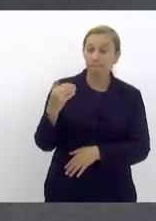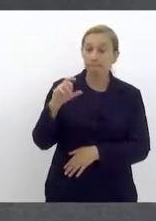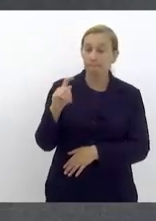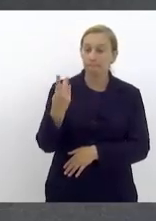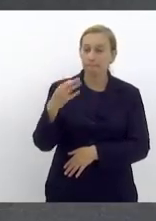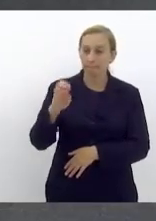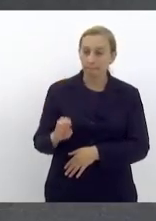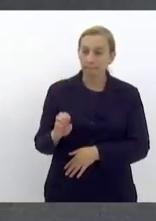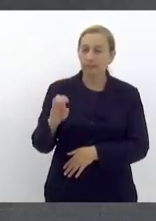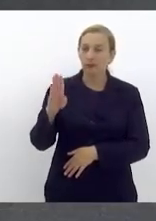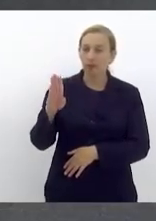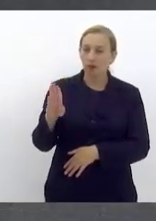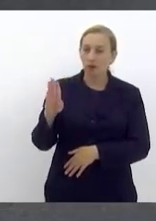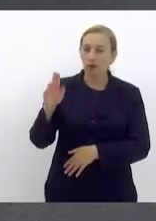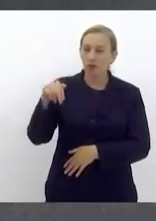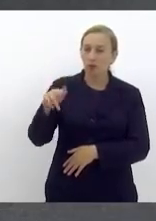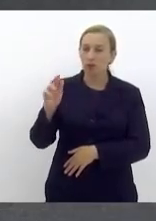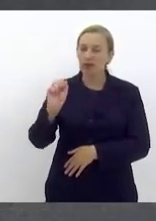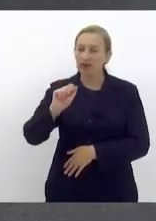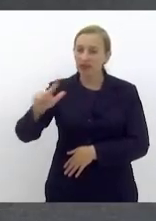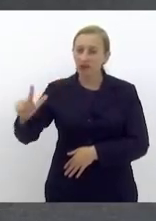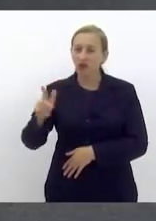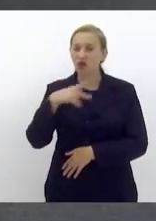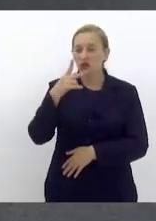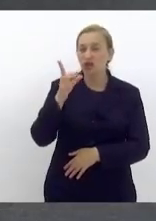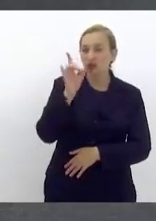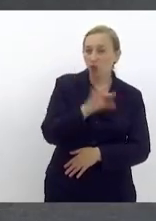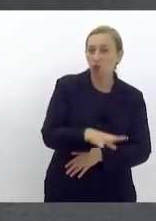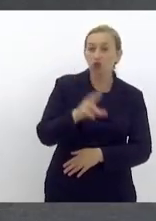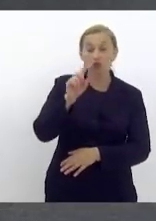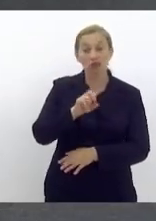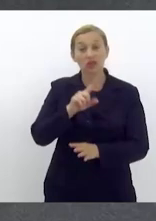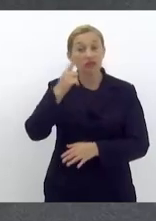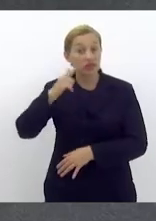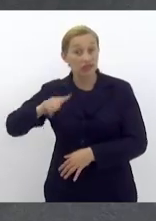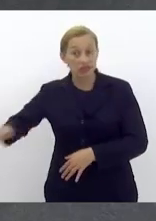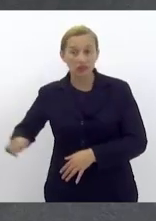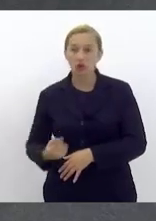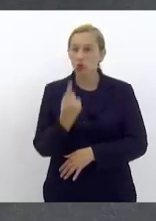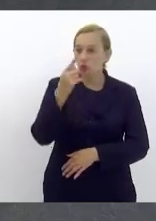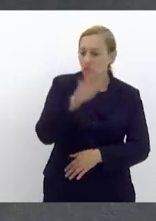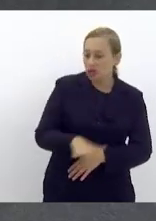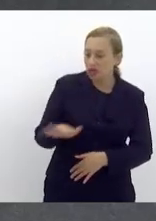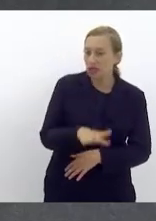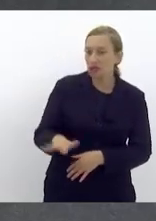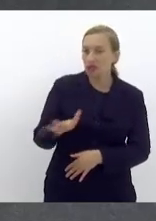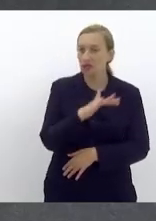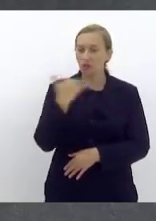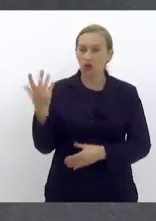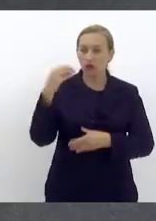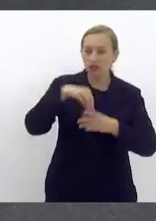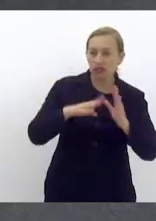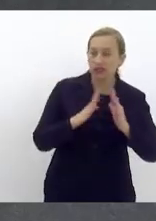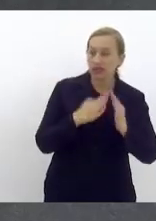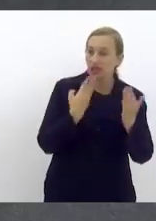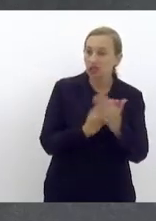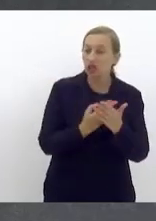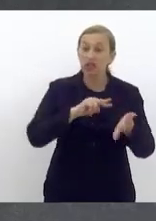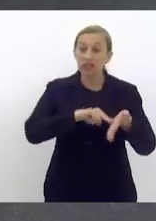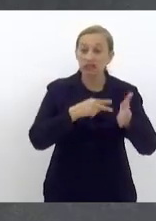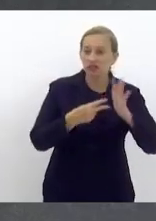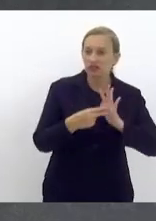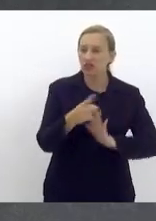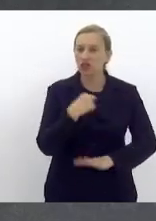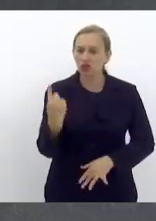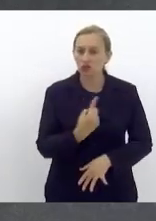em Blumenau. Eu disse aqui na última semana que quando uma criança morre dentro da escola, significa que